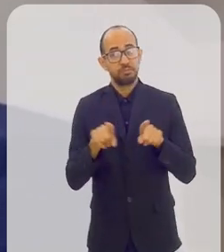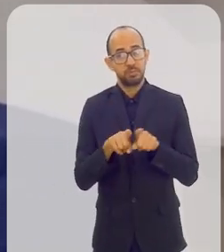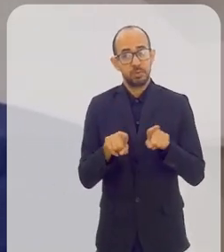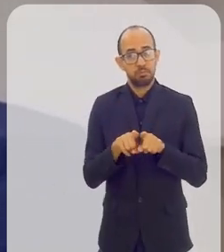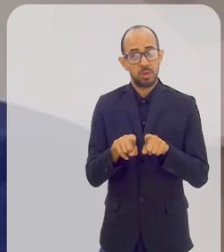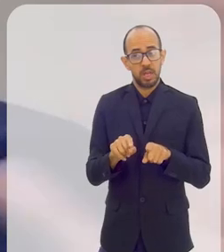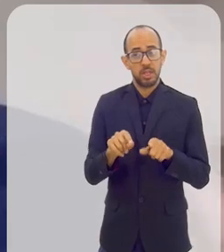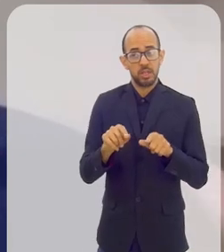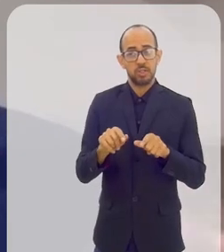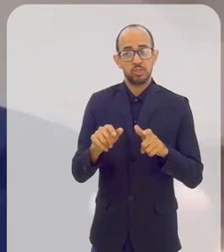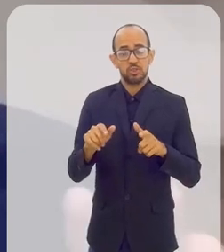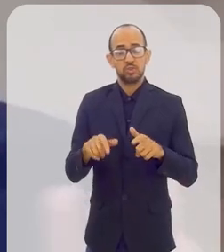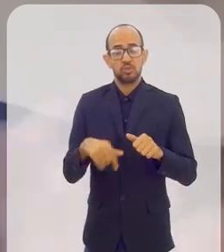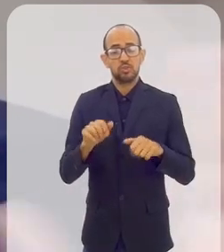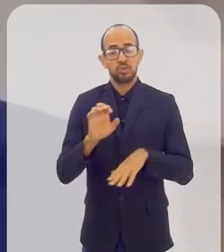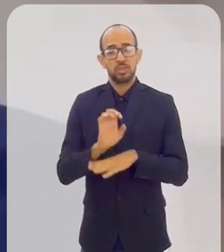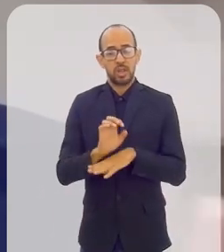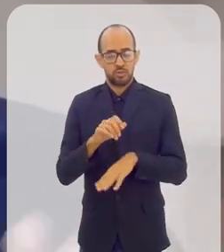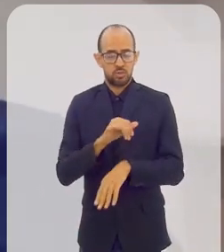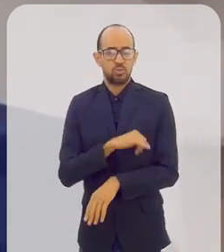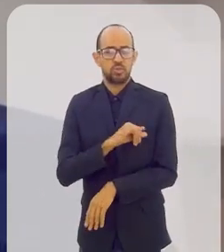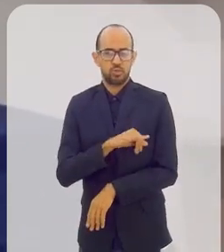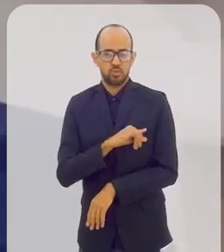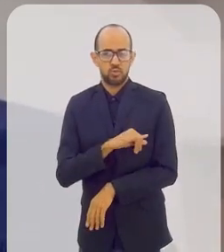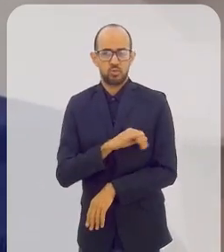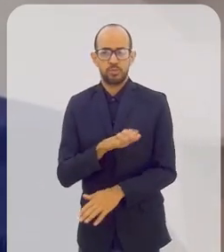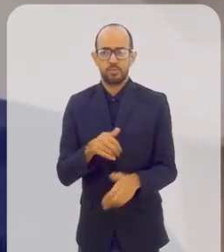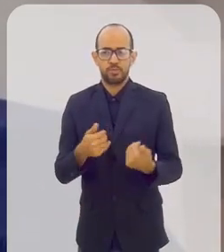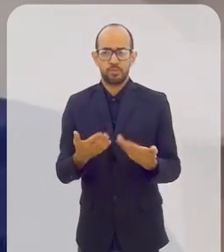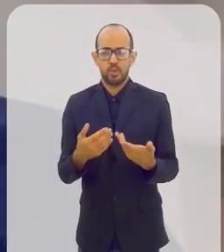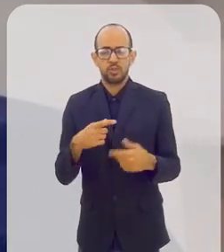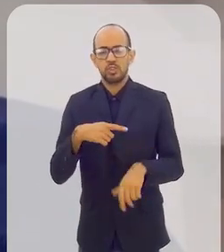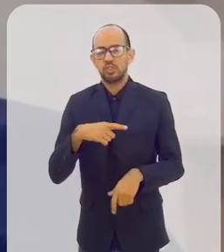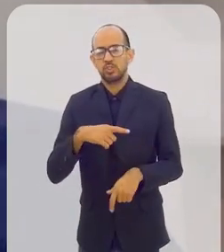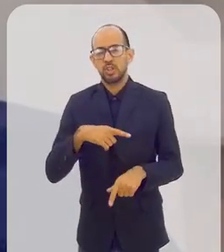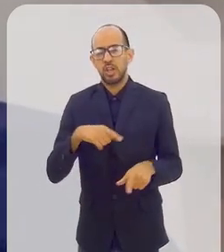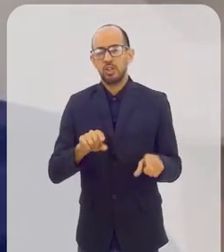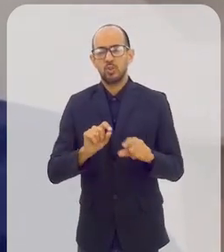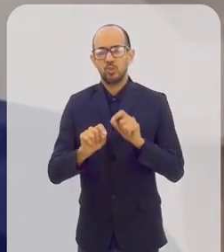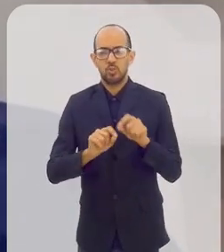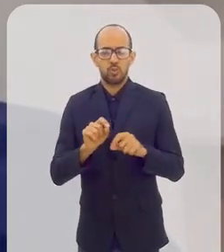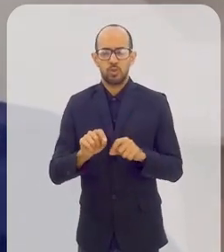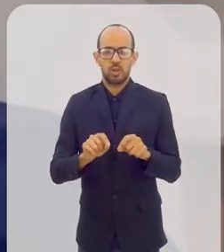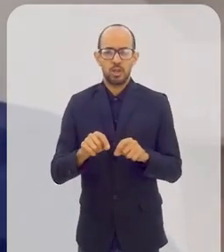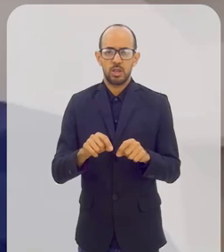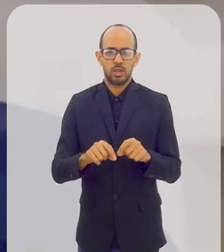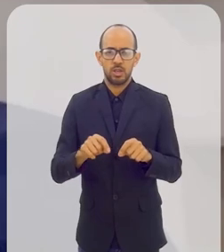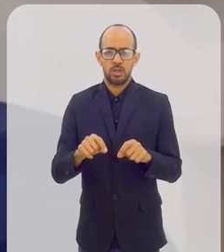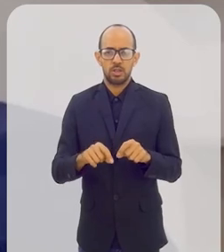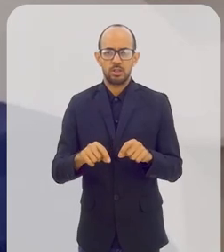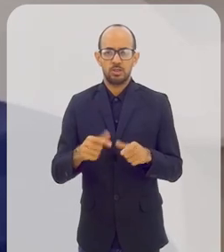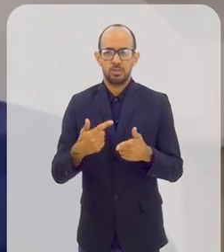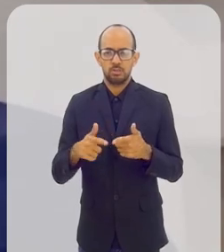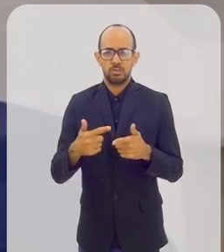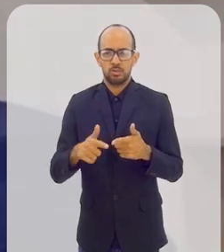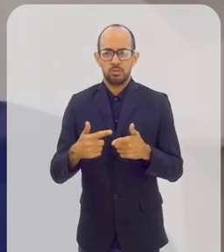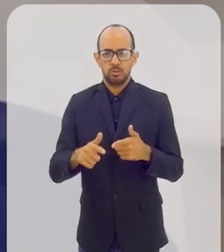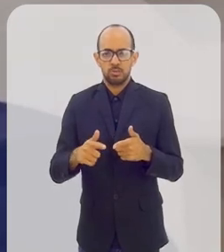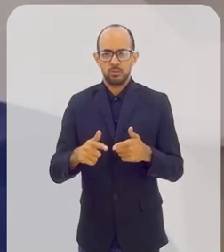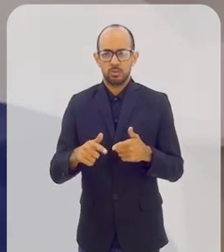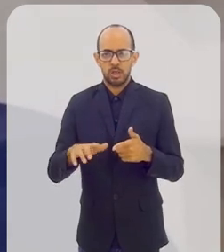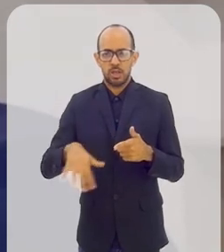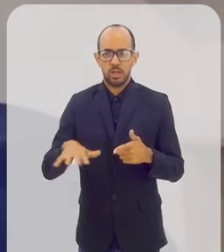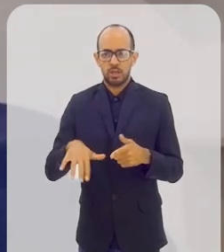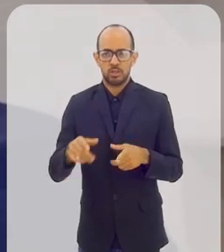alcance no estado do Rio de Janeiro. Então, nós já temos assim, eventos programados para acontecer em